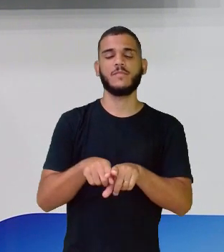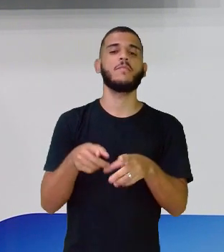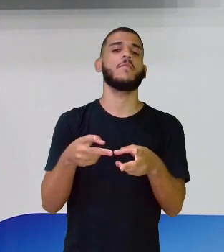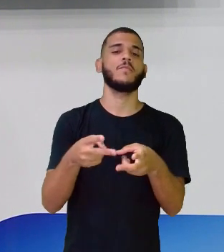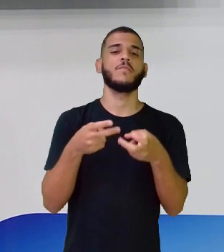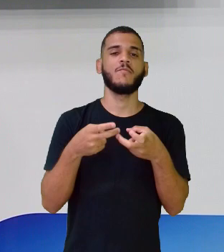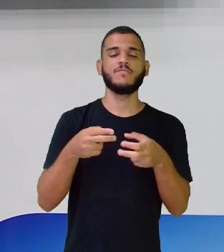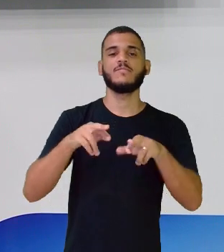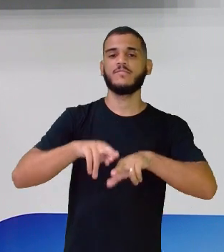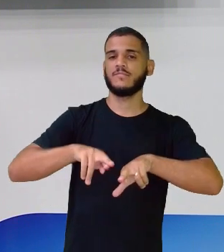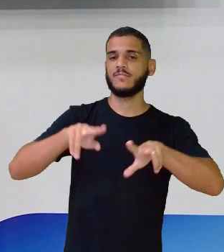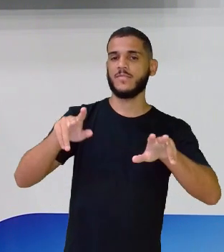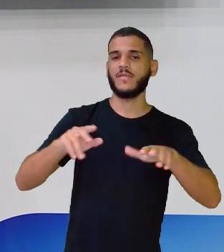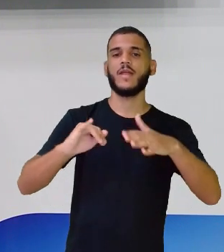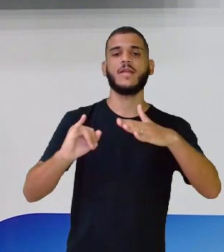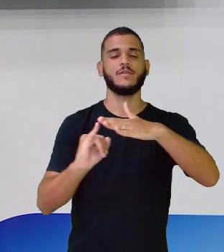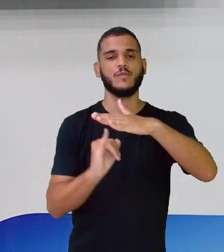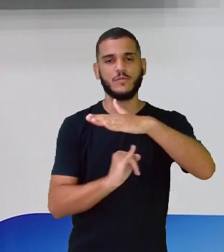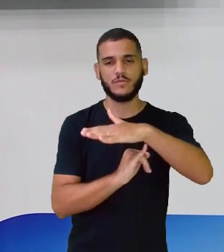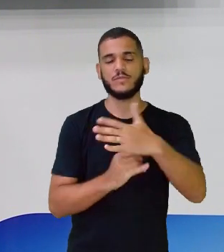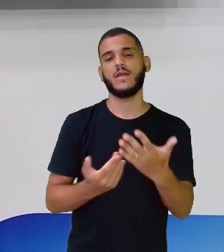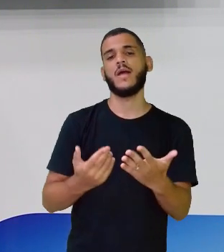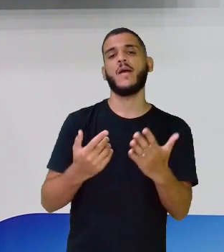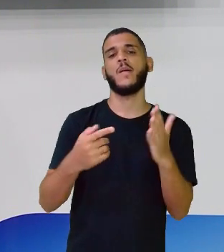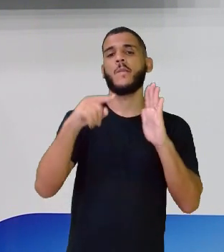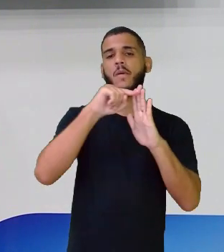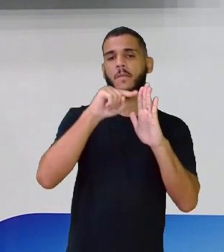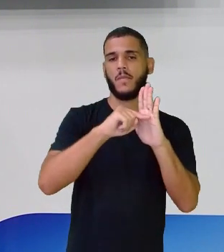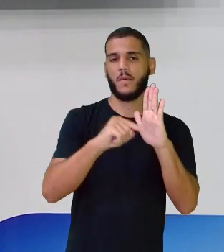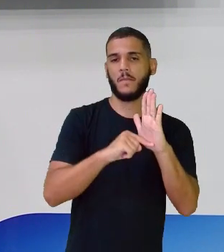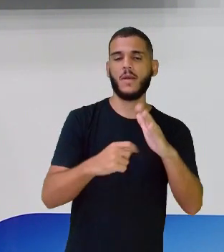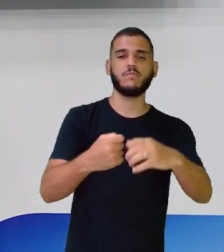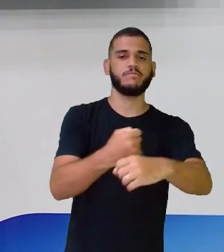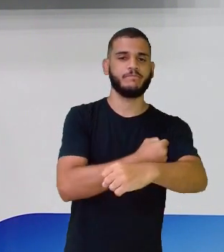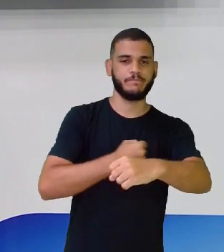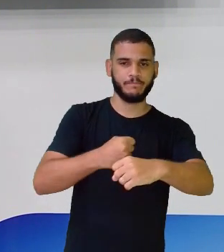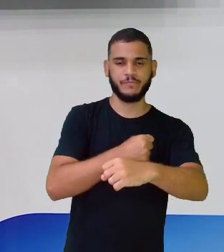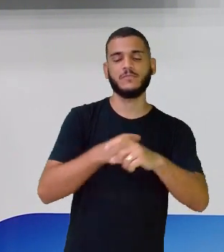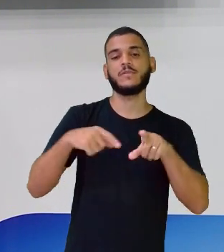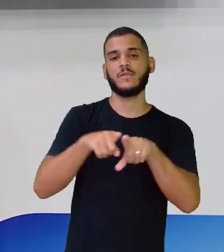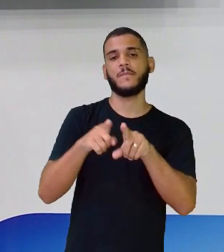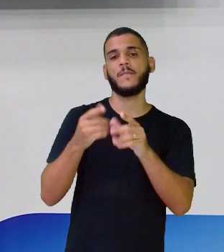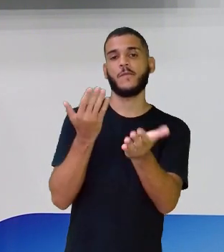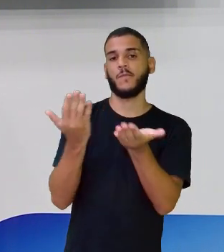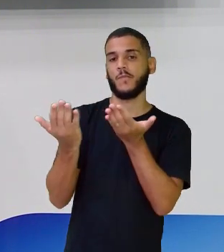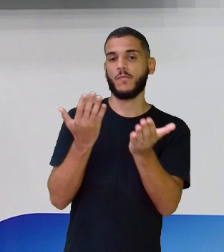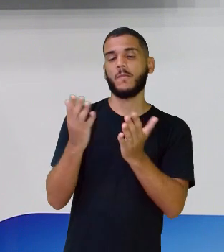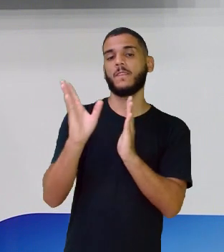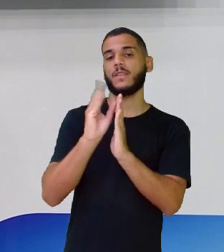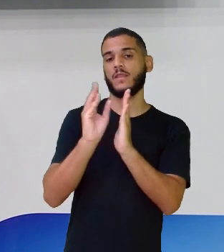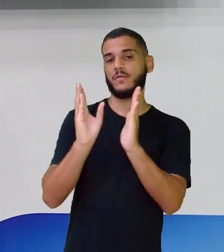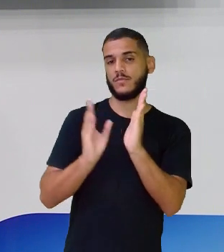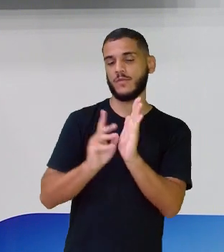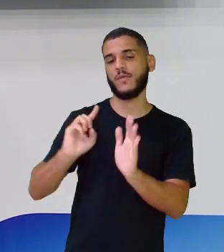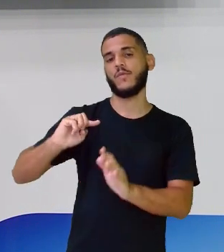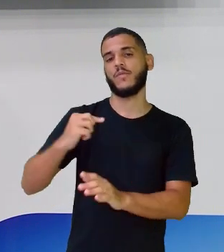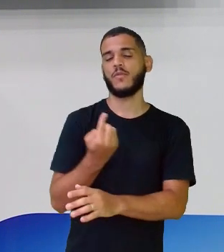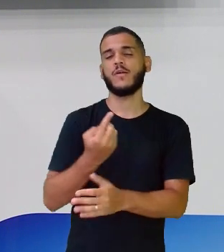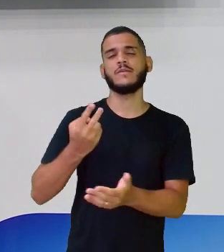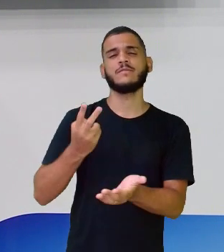diferente do instrucional, da receita de bolo. A gente vai fazendo essa comparação de elementos. A gente está sempre, toda